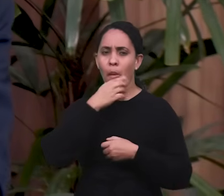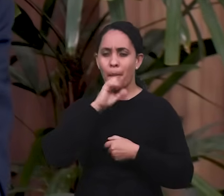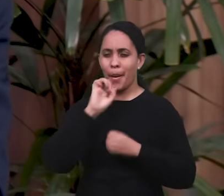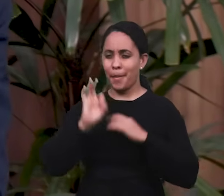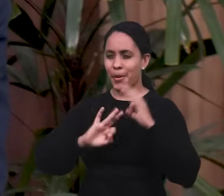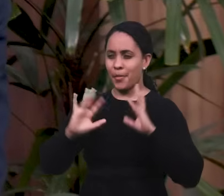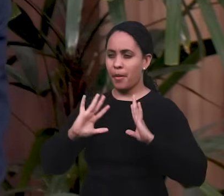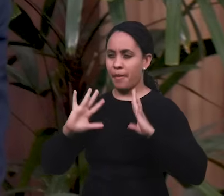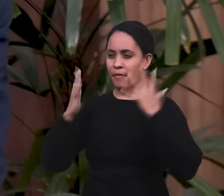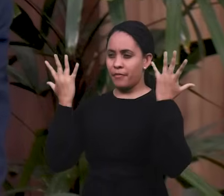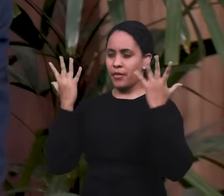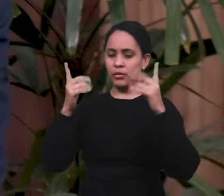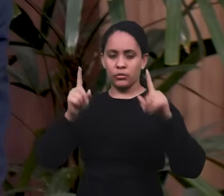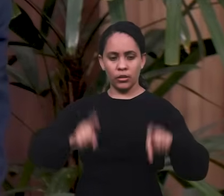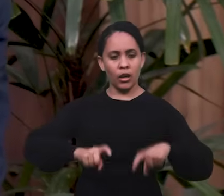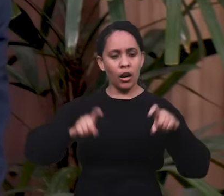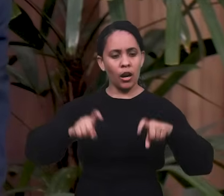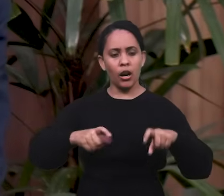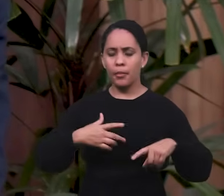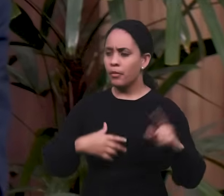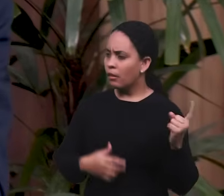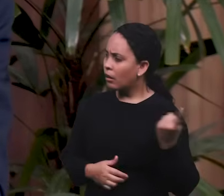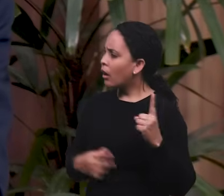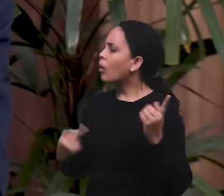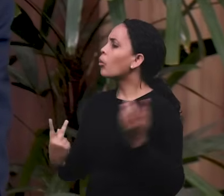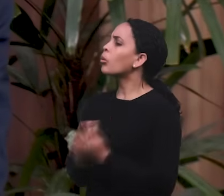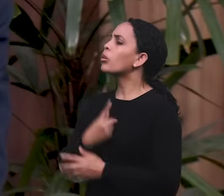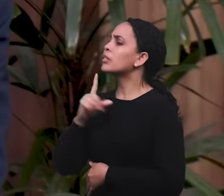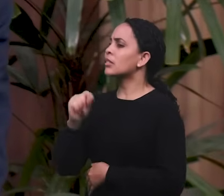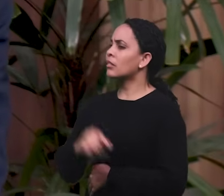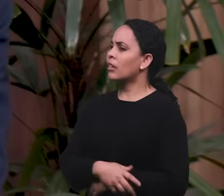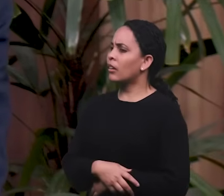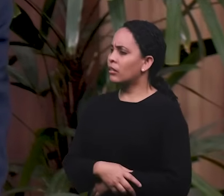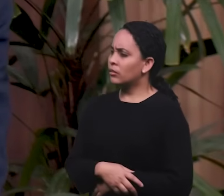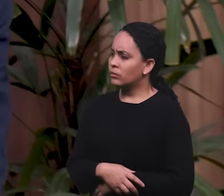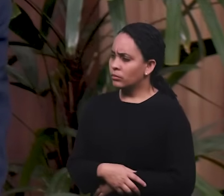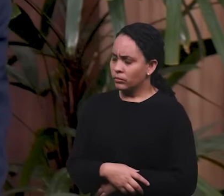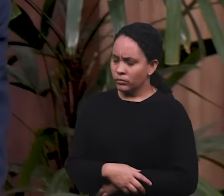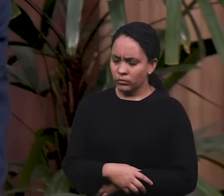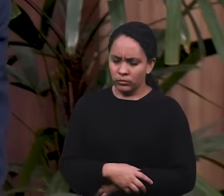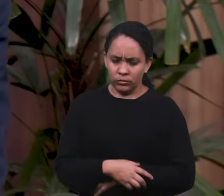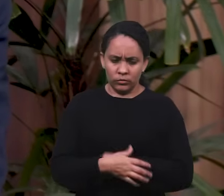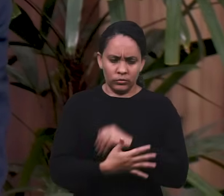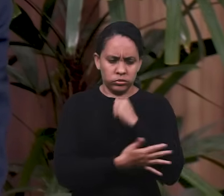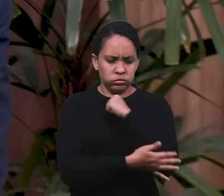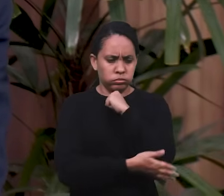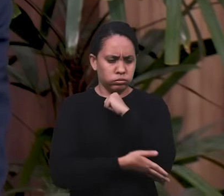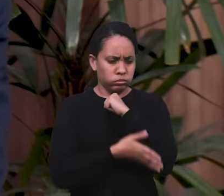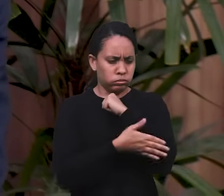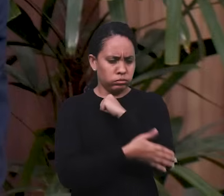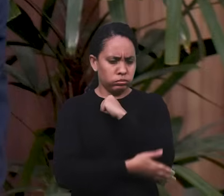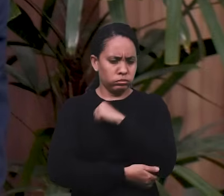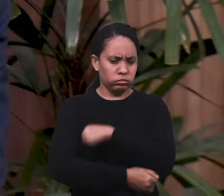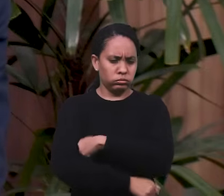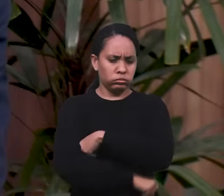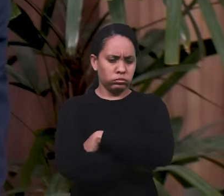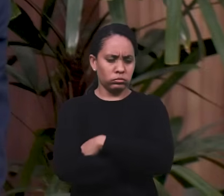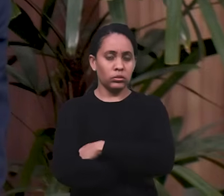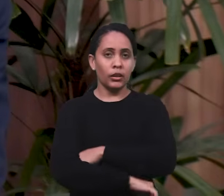uma festa, ele chega do campo, o que está acontecendo aqui? Ele ficou muito enciumado. Não,